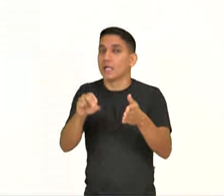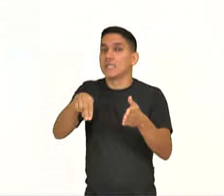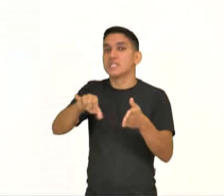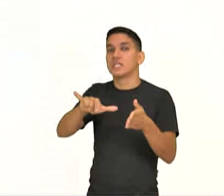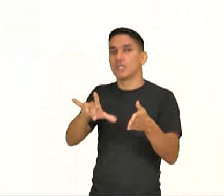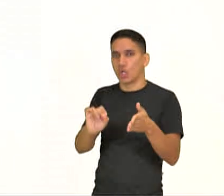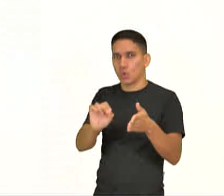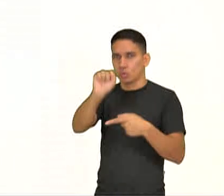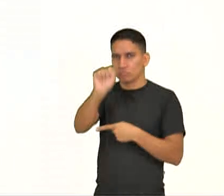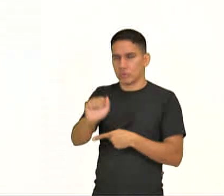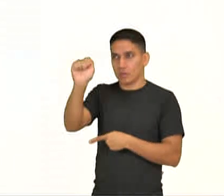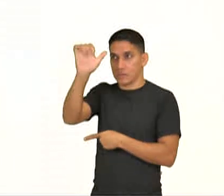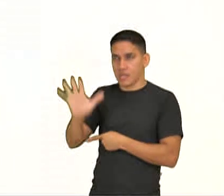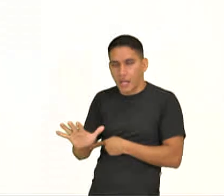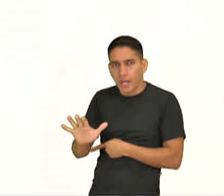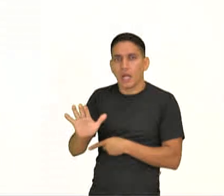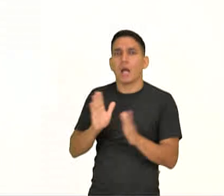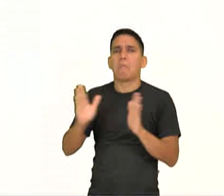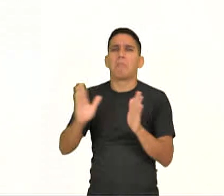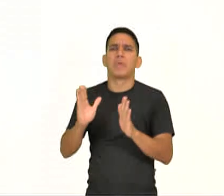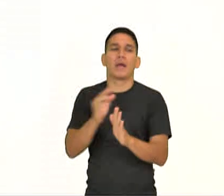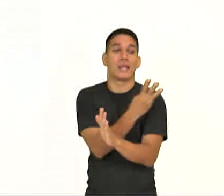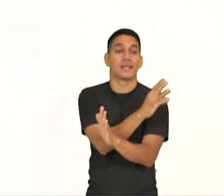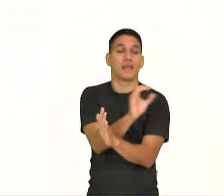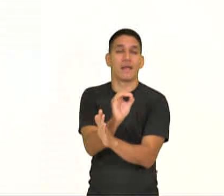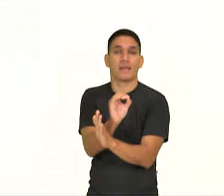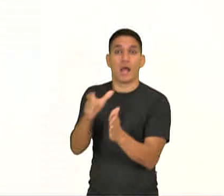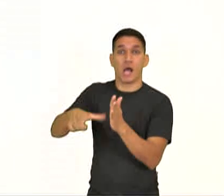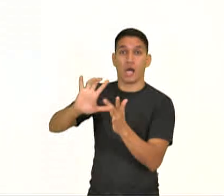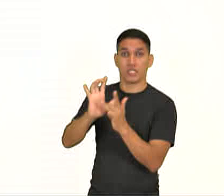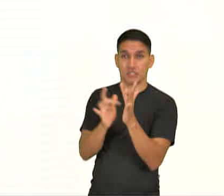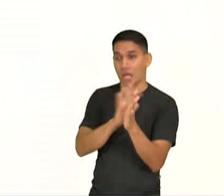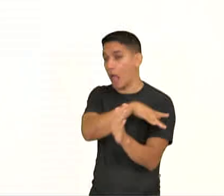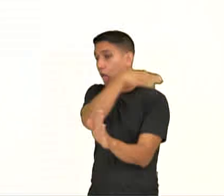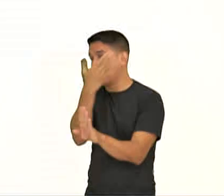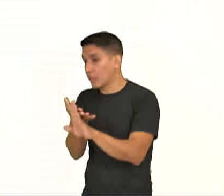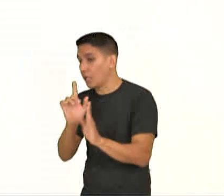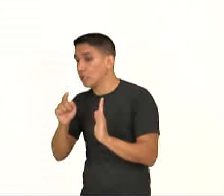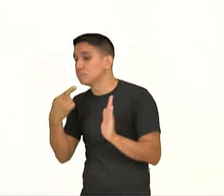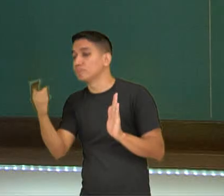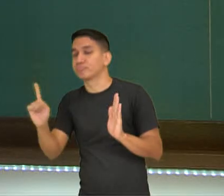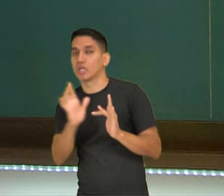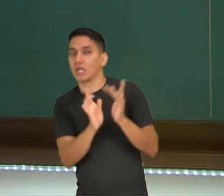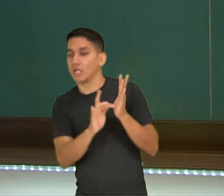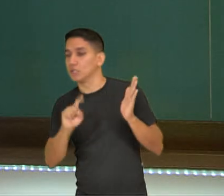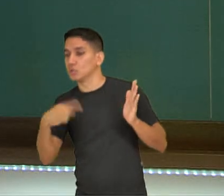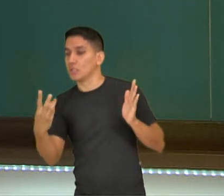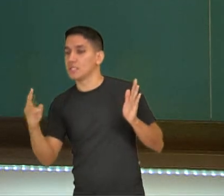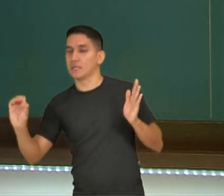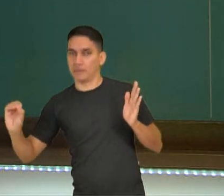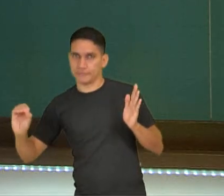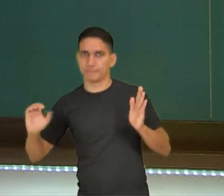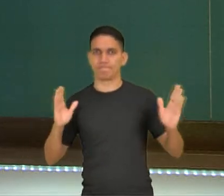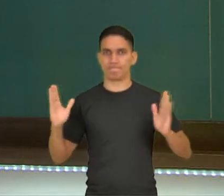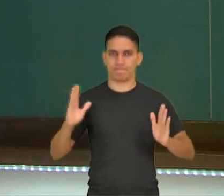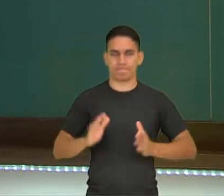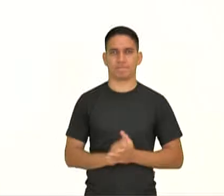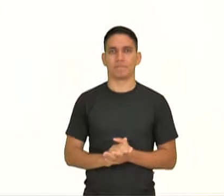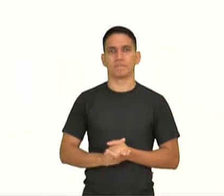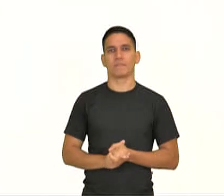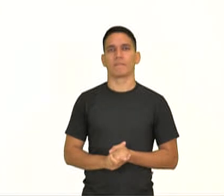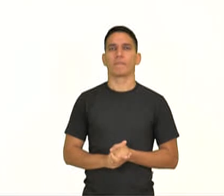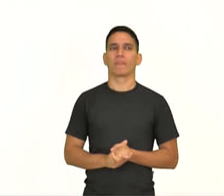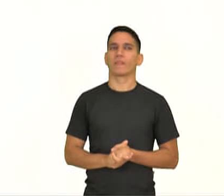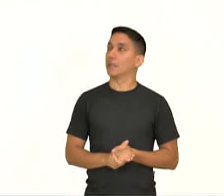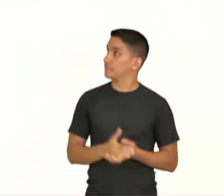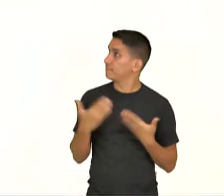África, entre 300 a.C. a 300 depois de Cristo, o período final de Meroé do reino de Cush.